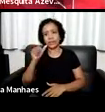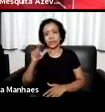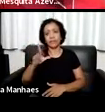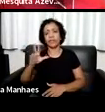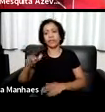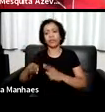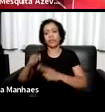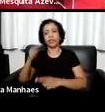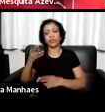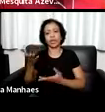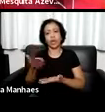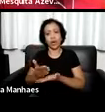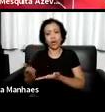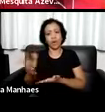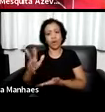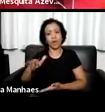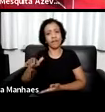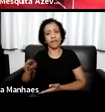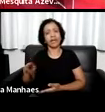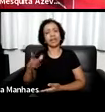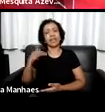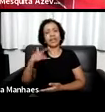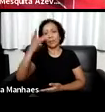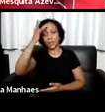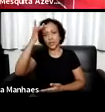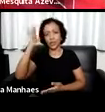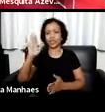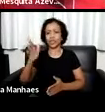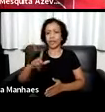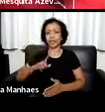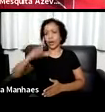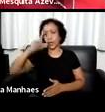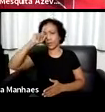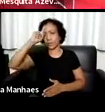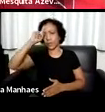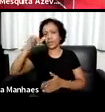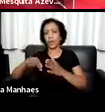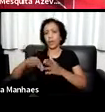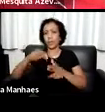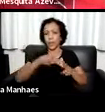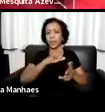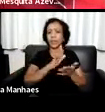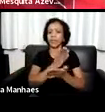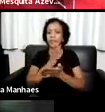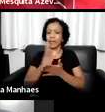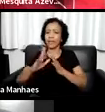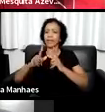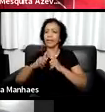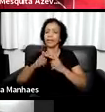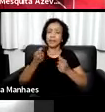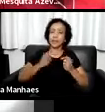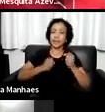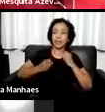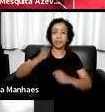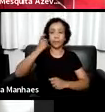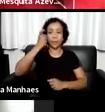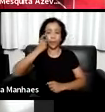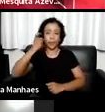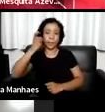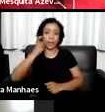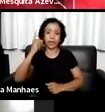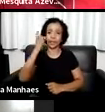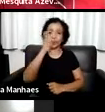uma cirurgia. Temos gente fazendo cirurgia na nossa igreja também. E às vezes há complicações em